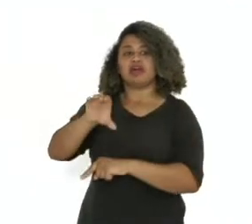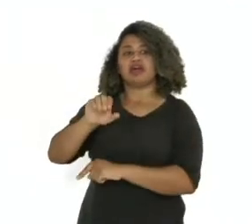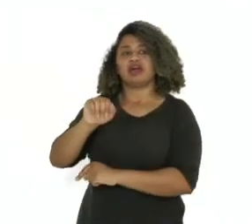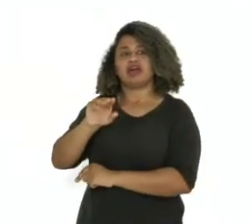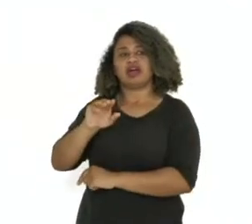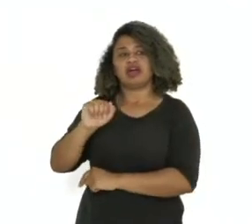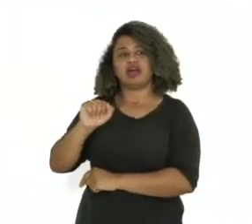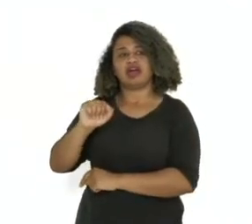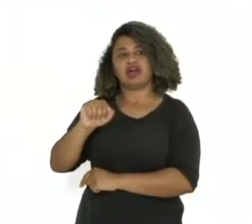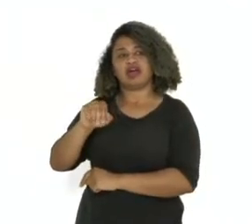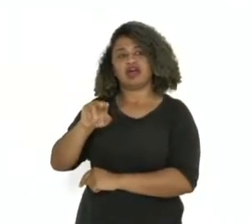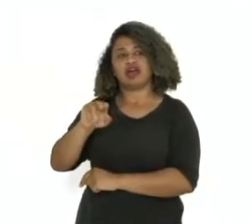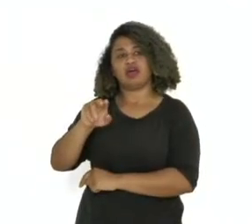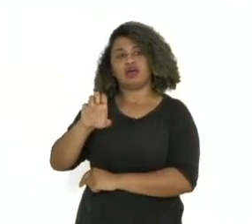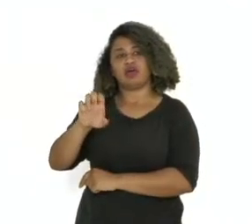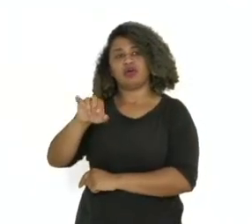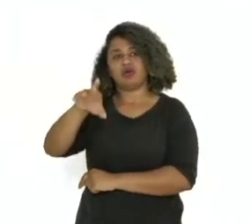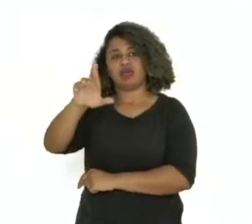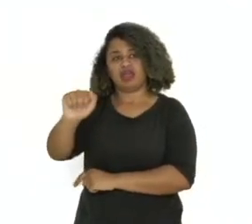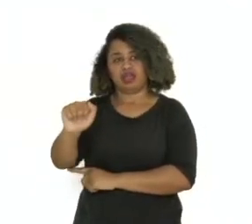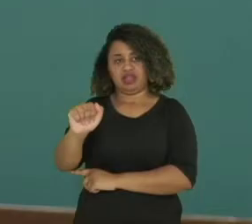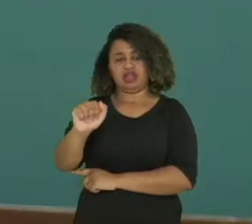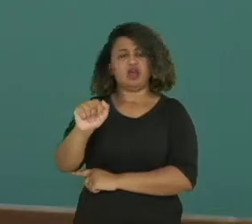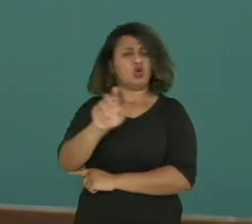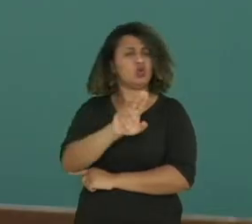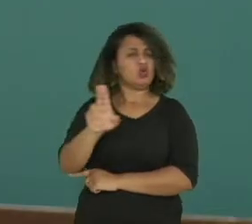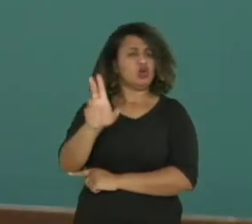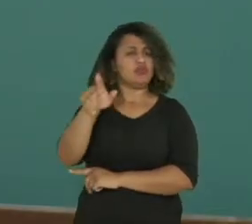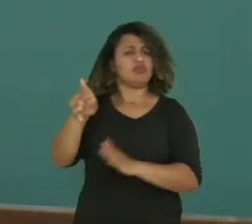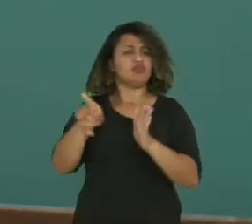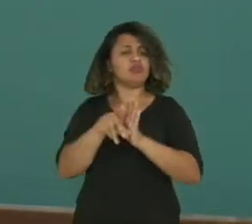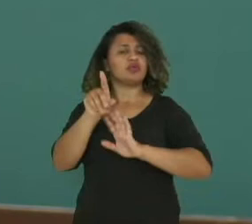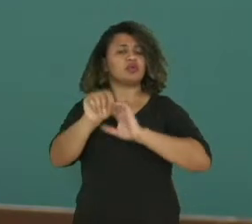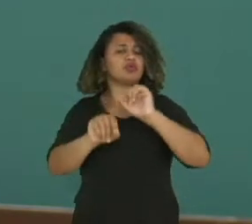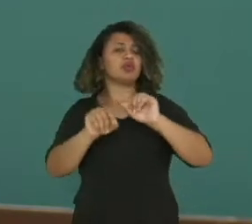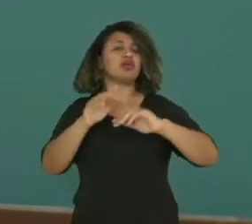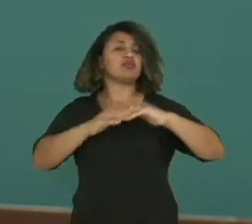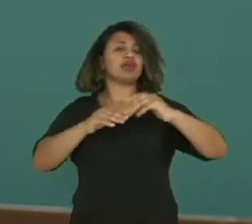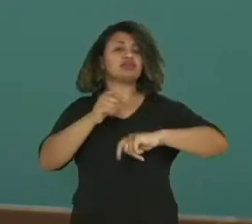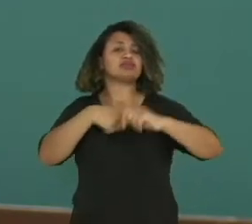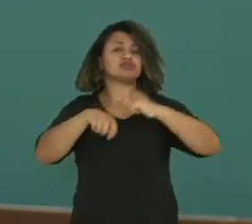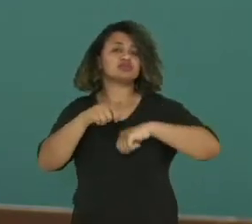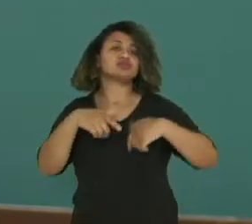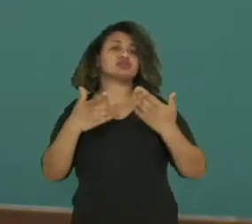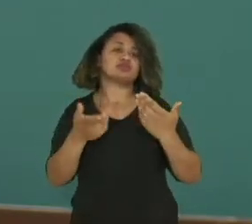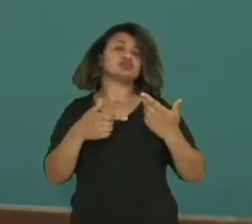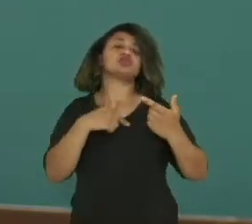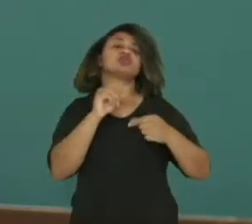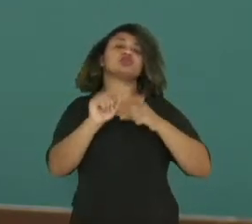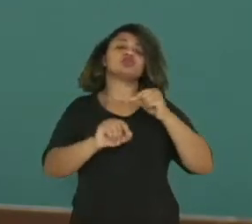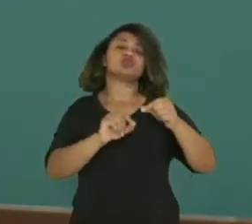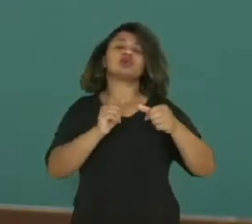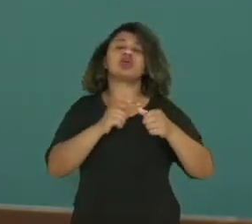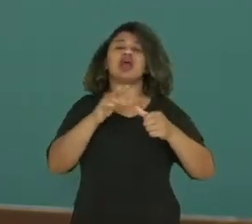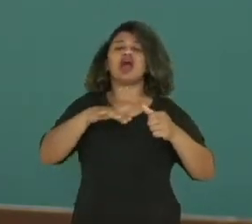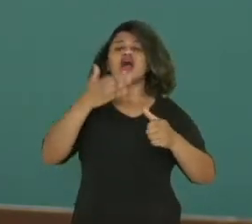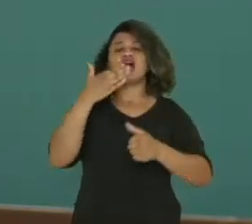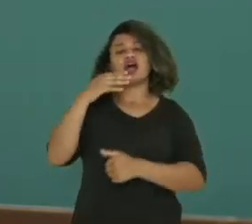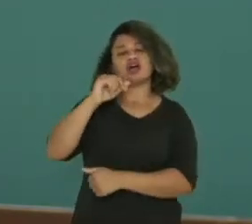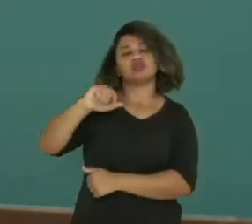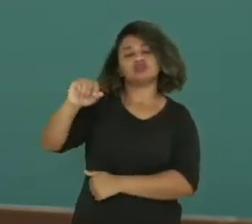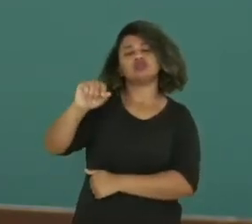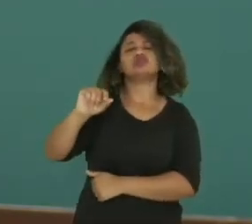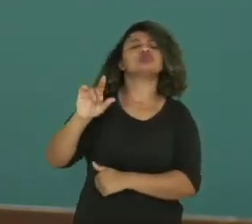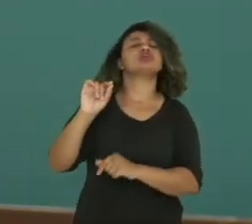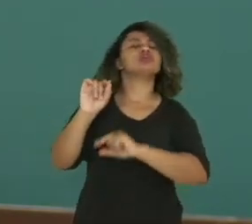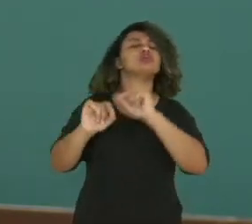Vejam que os nomes estão relacionados ali, inclusive, às atividades econômicas. Começando ali pela Zona da Mata Açucareira. O que